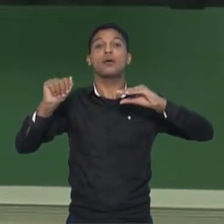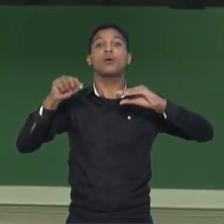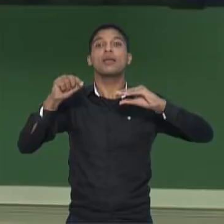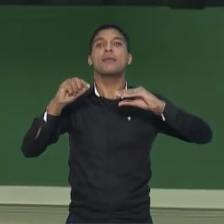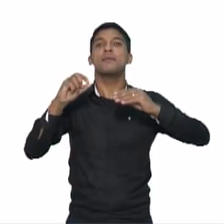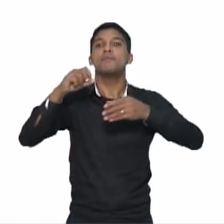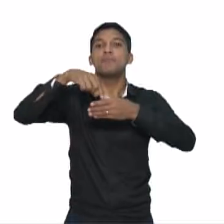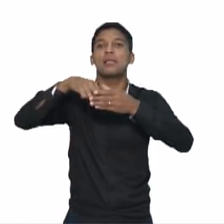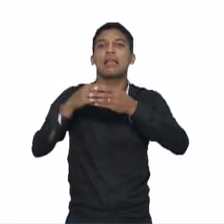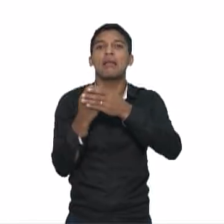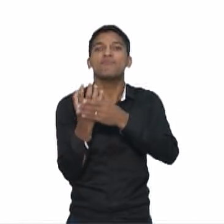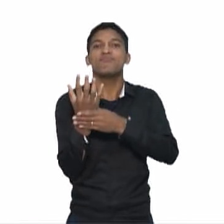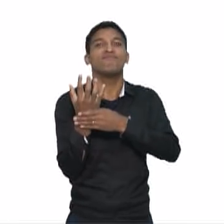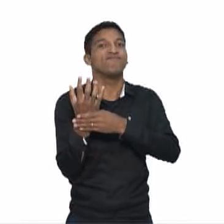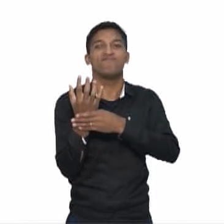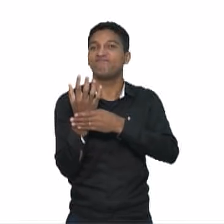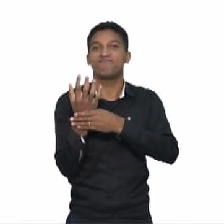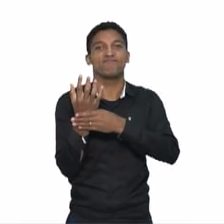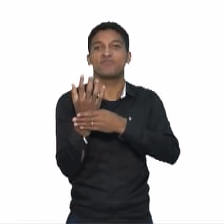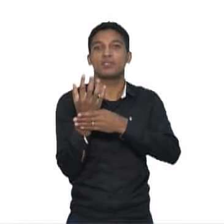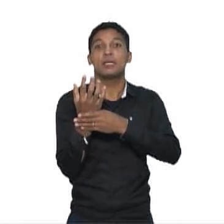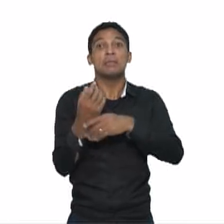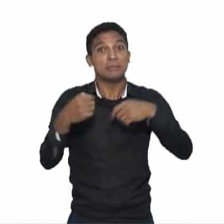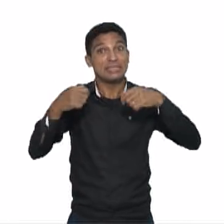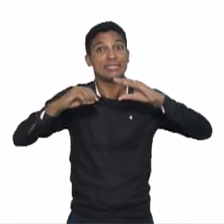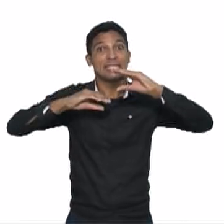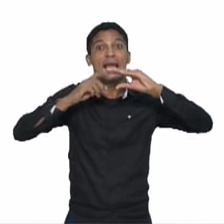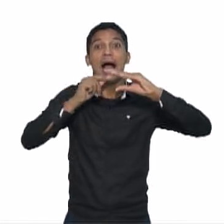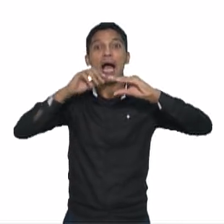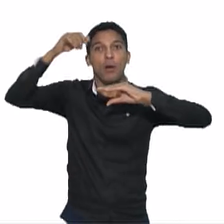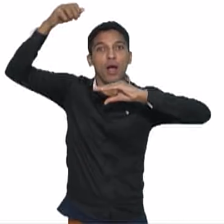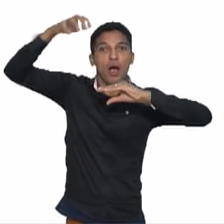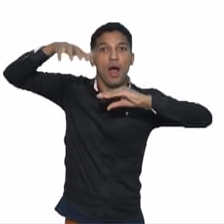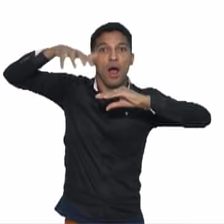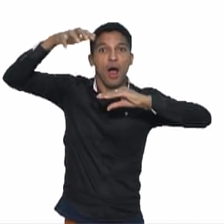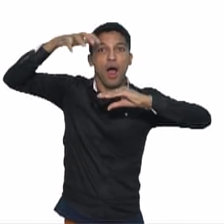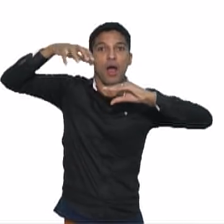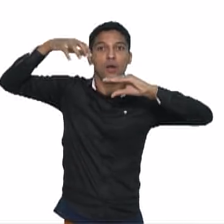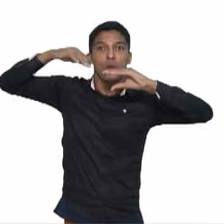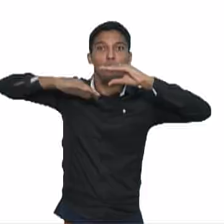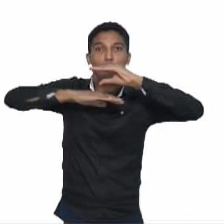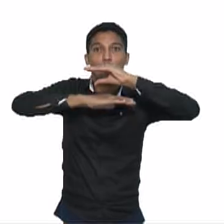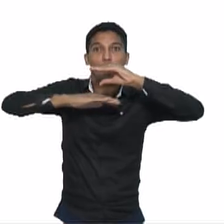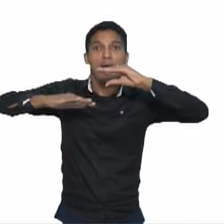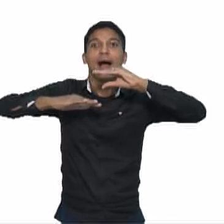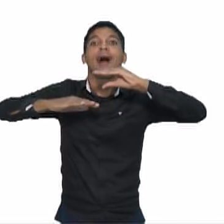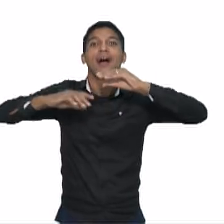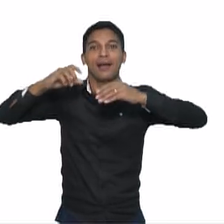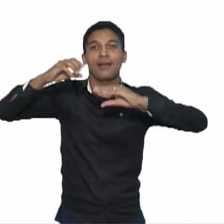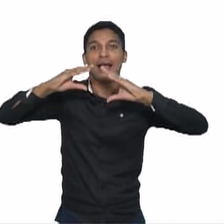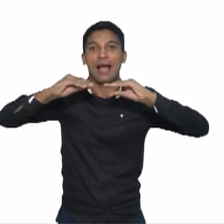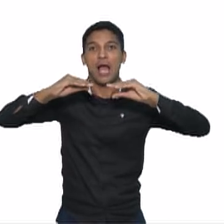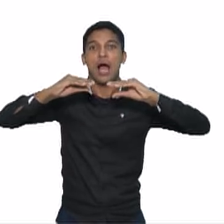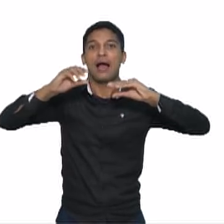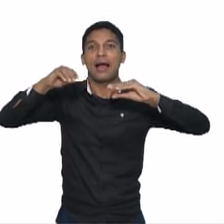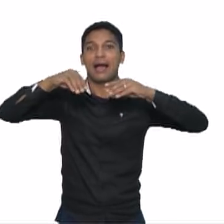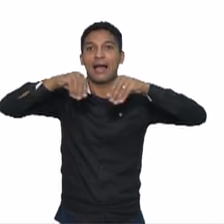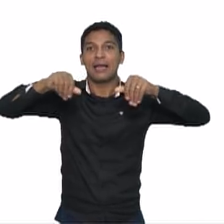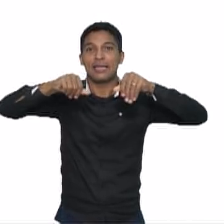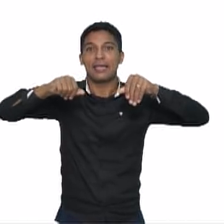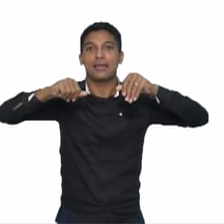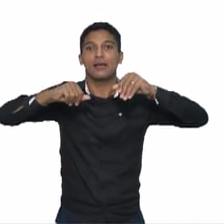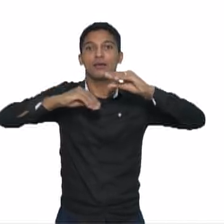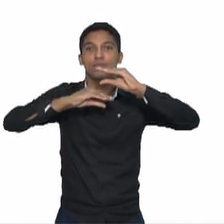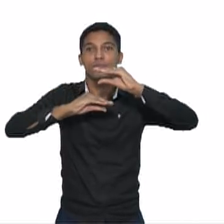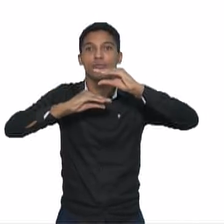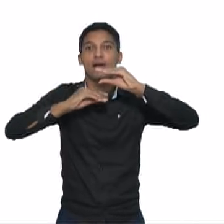Um exemplo aqui, uma imagem retratando o solo arenoso. Ele lembra realmente presença de areia. Nem sempre